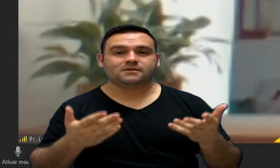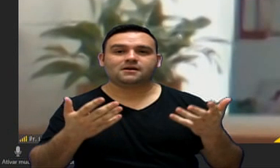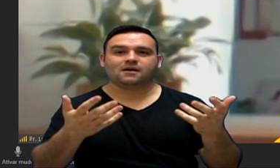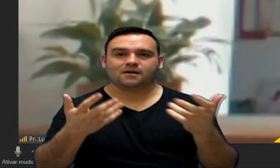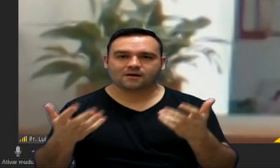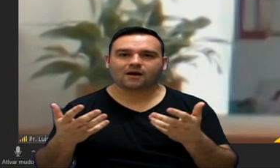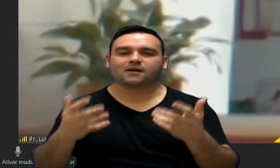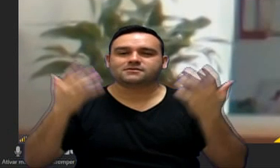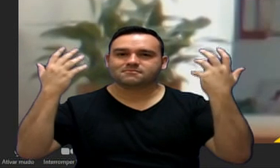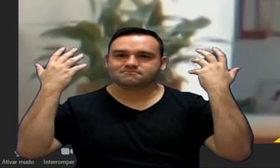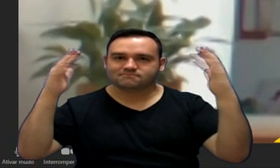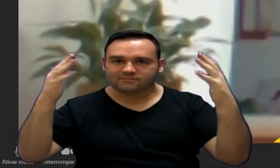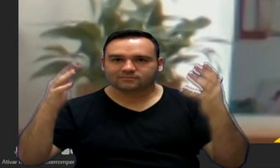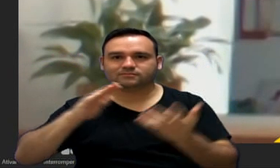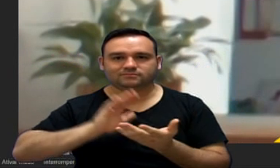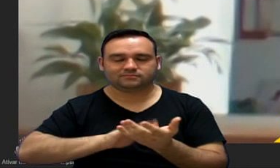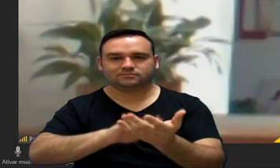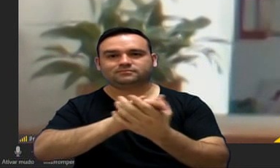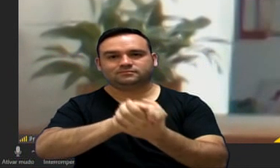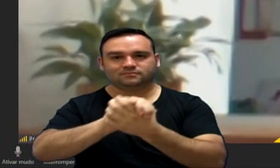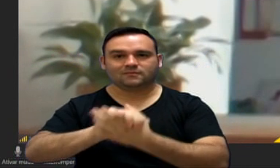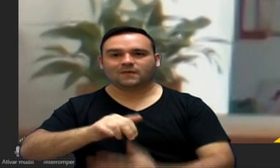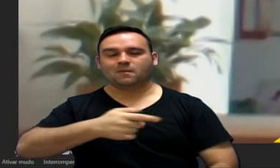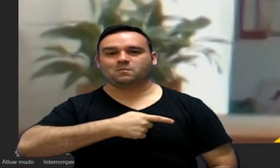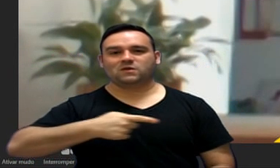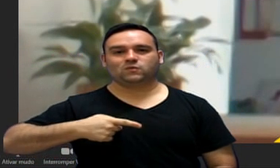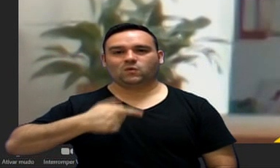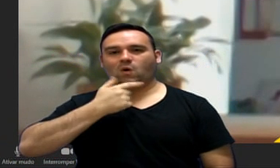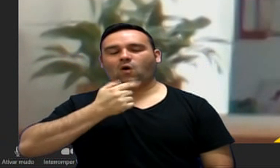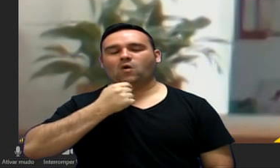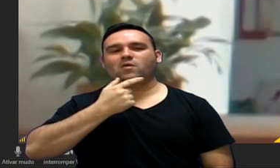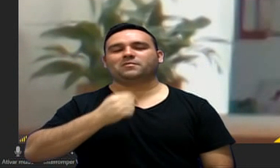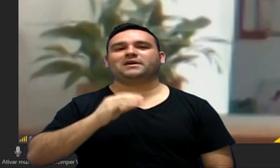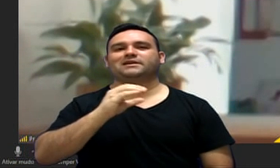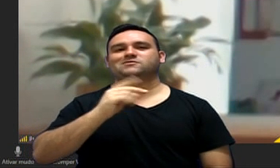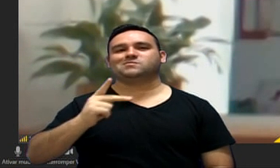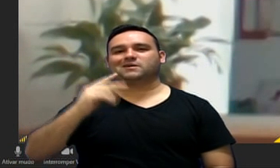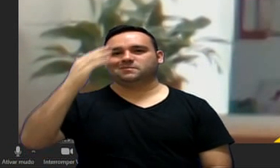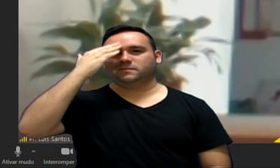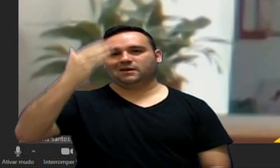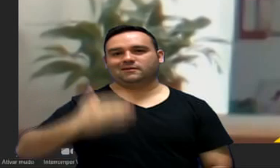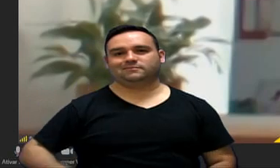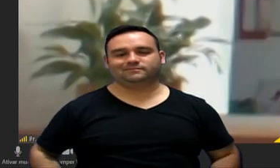votos de congratulações ao pastor Cristiano. Tá bom? Obrigado.